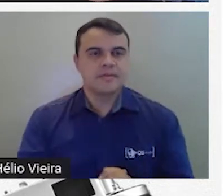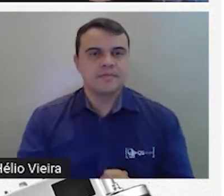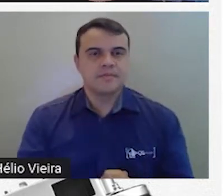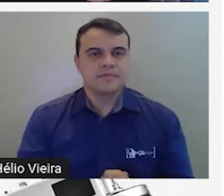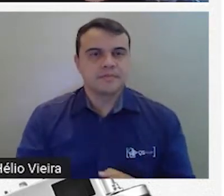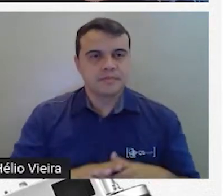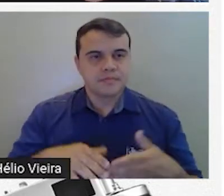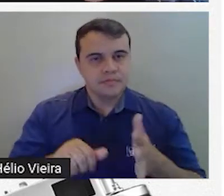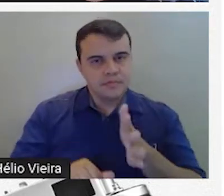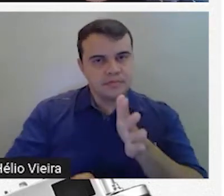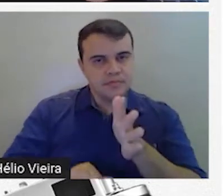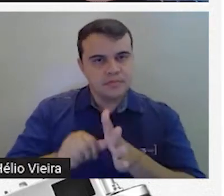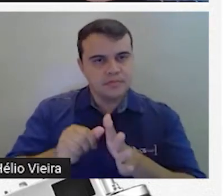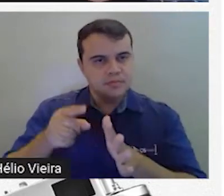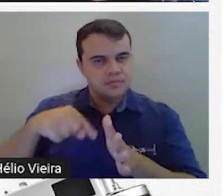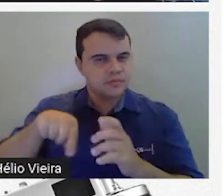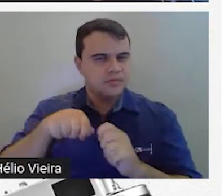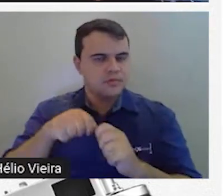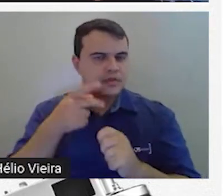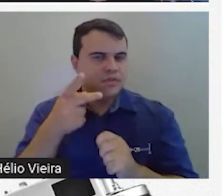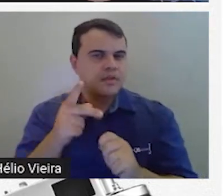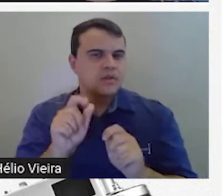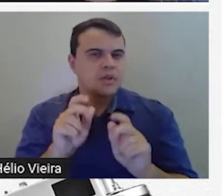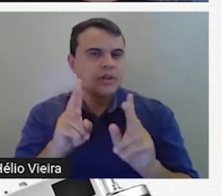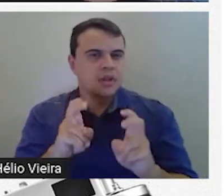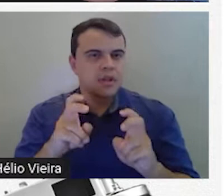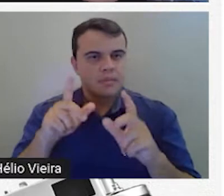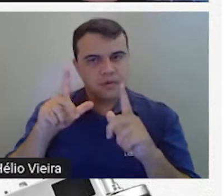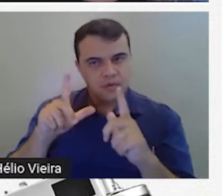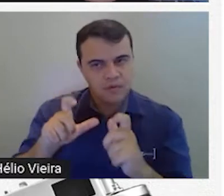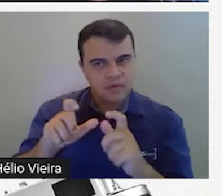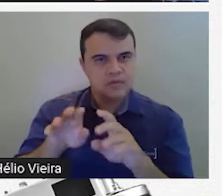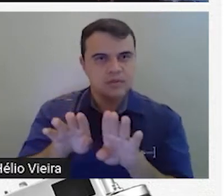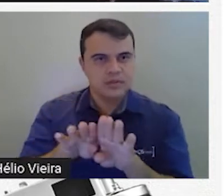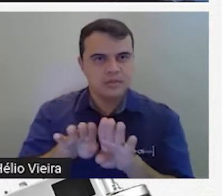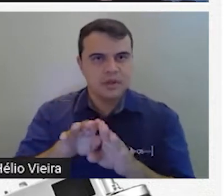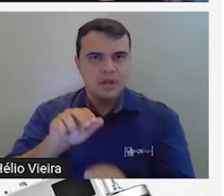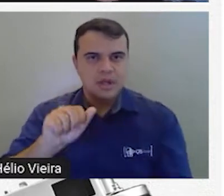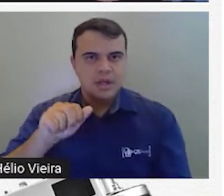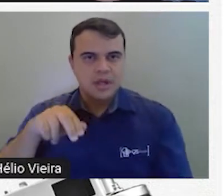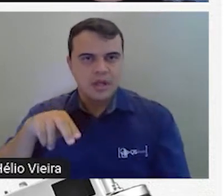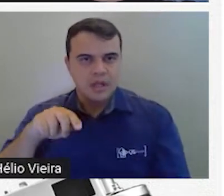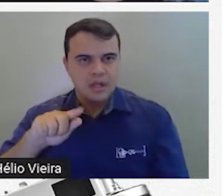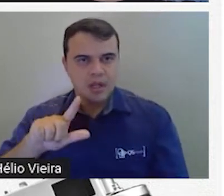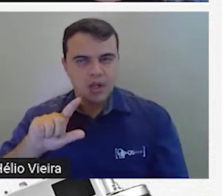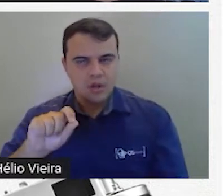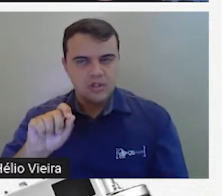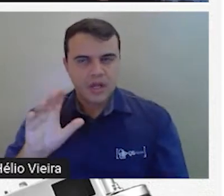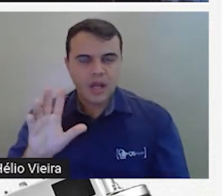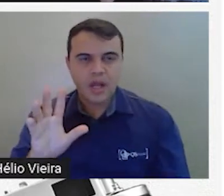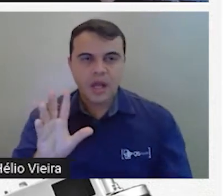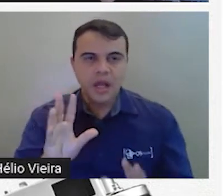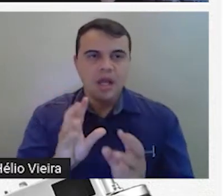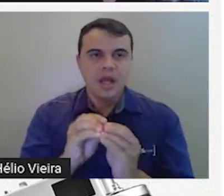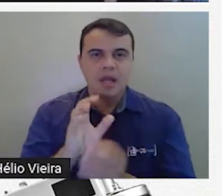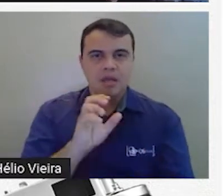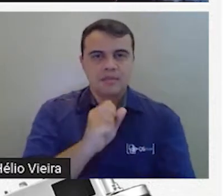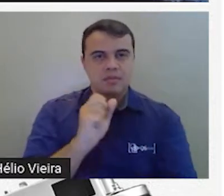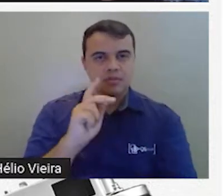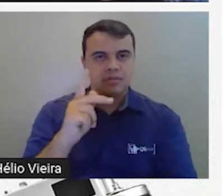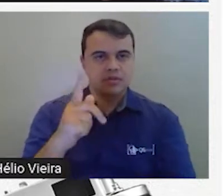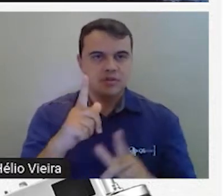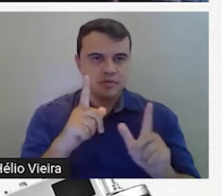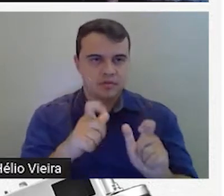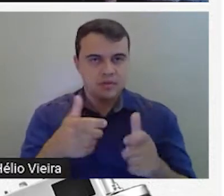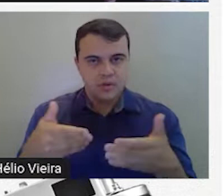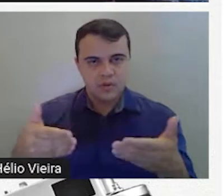No primeiro episódio, nós falamos um pouquinho sobre fotografia analógica e a breve história da fotografia. No episódio